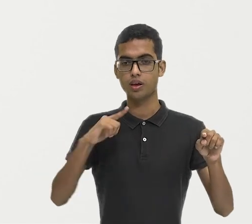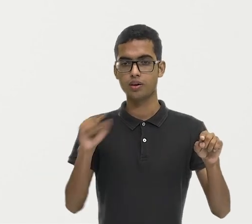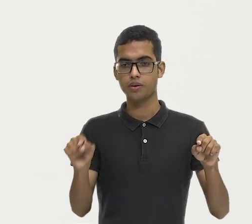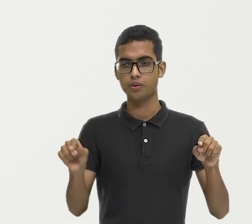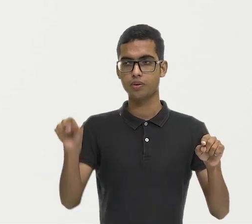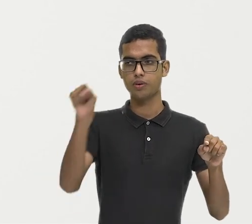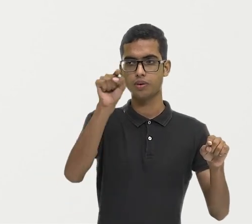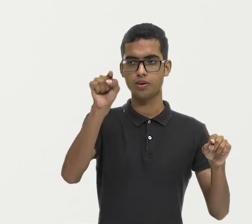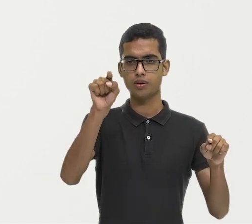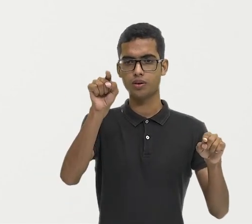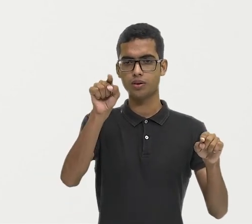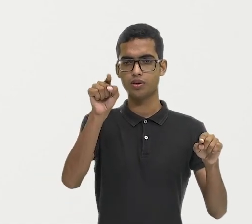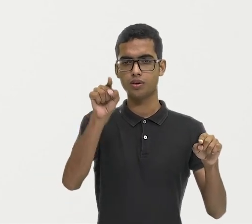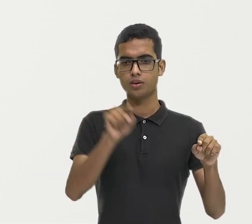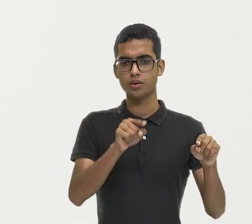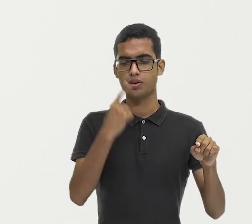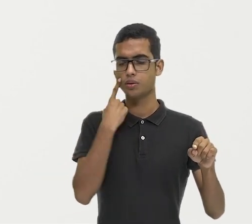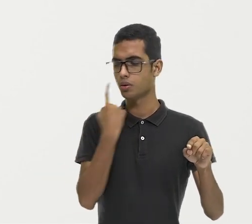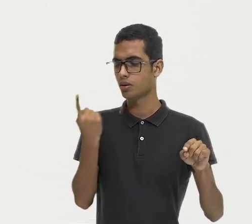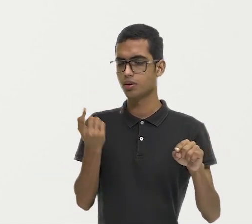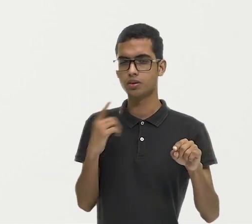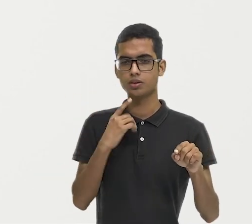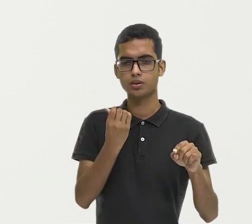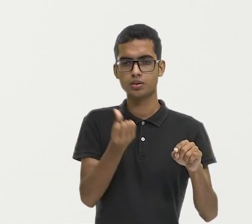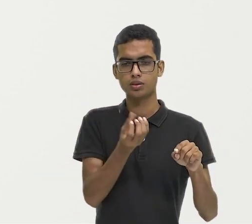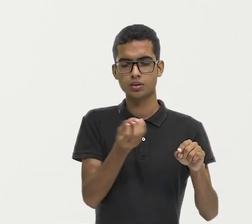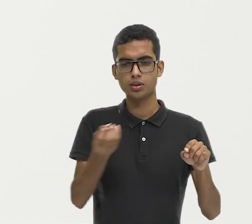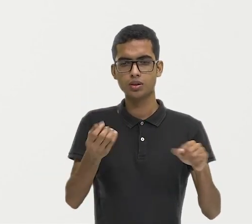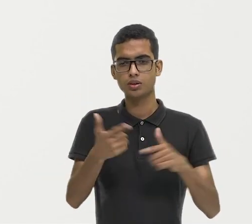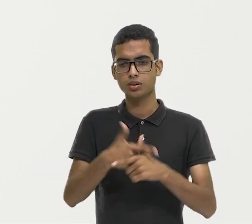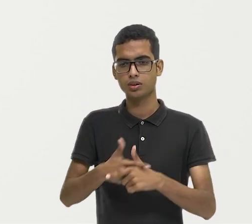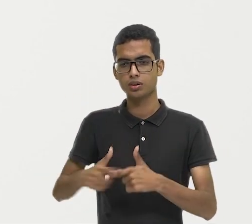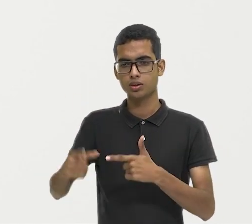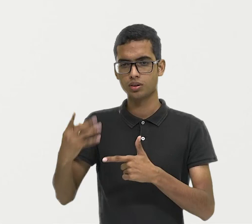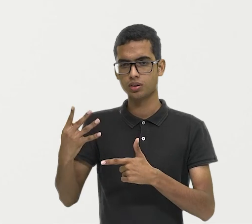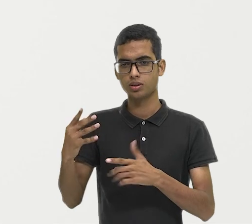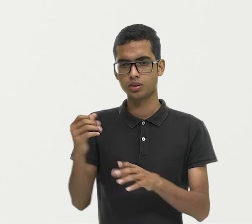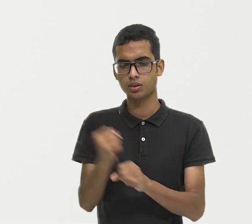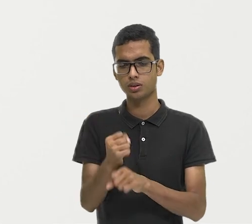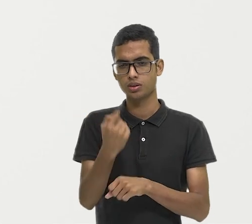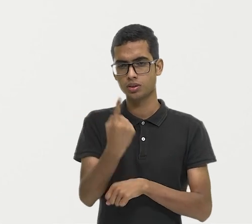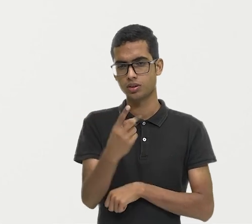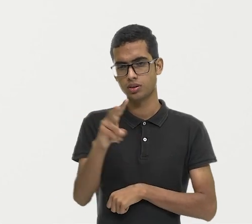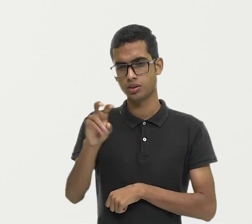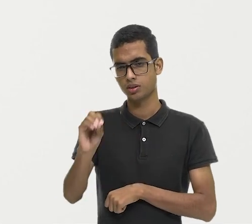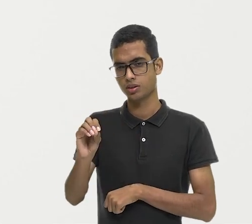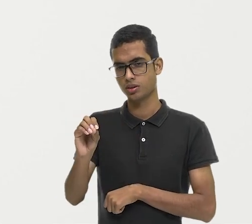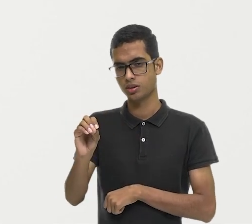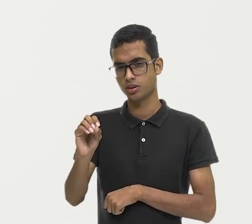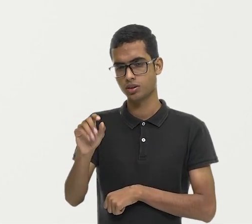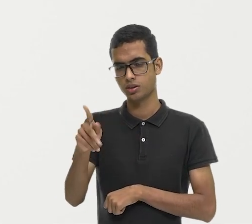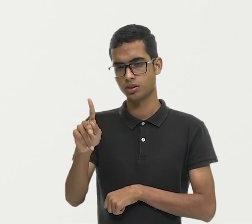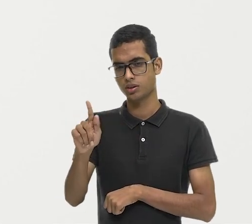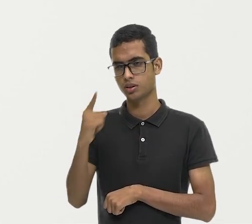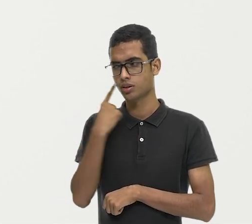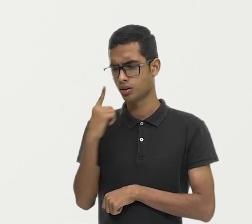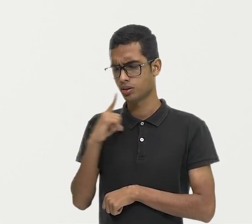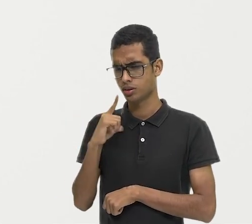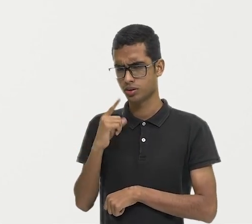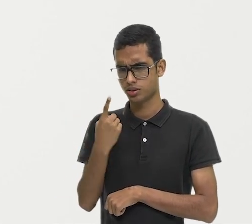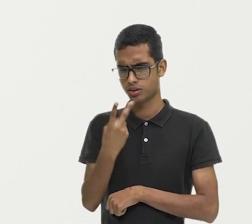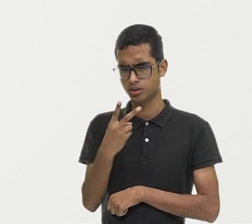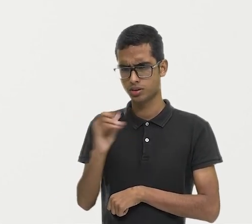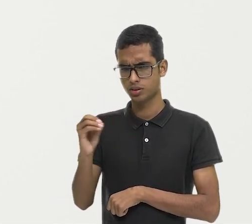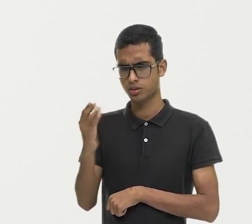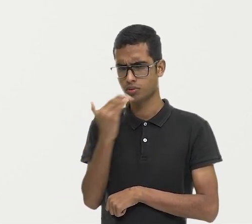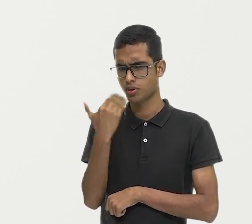parte do total. Ou seja, 600 dividido por 4 é 150. Temos 150